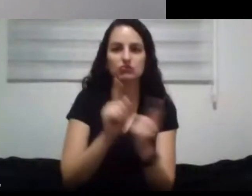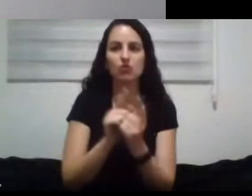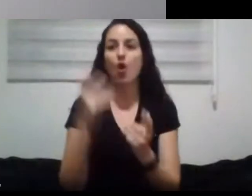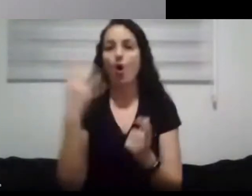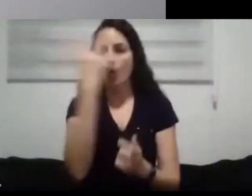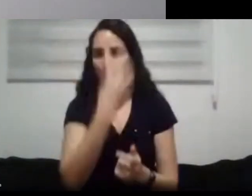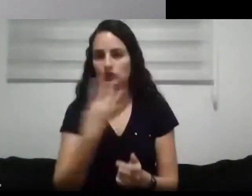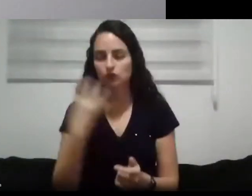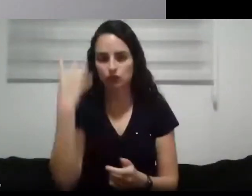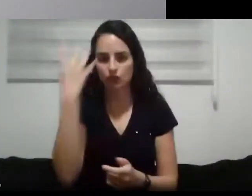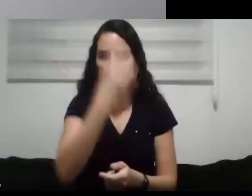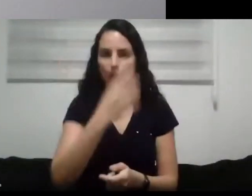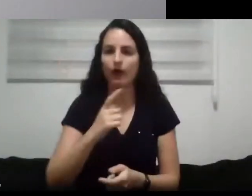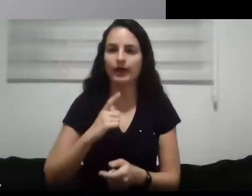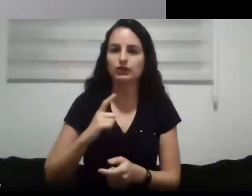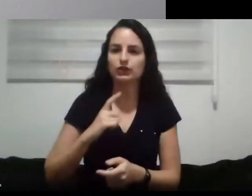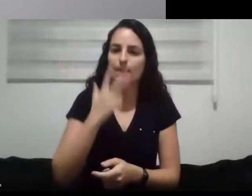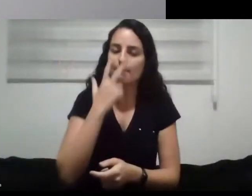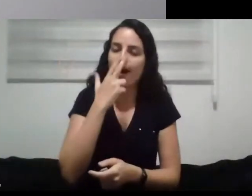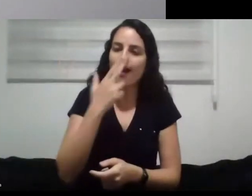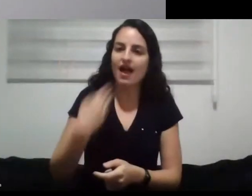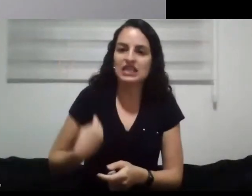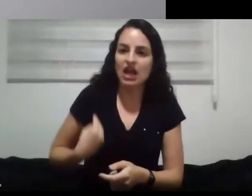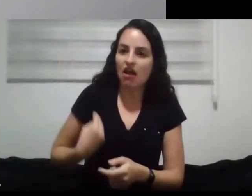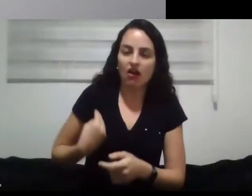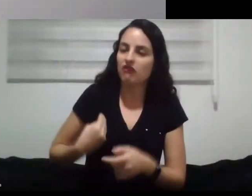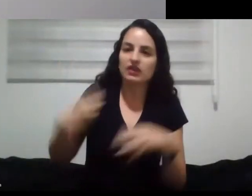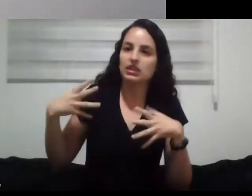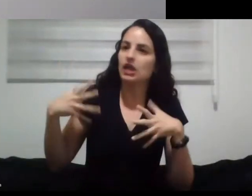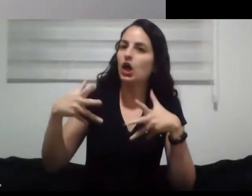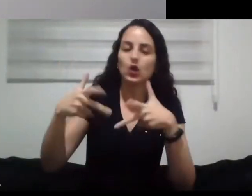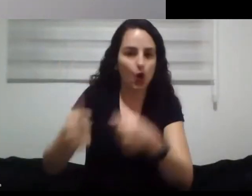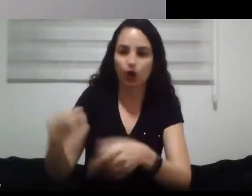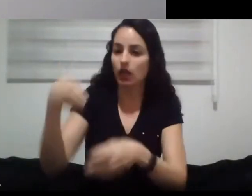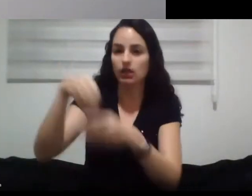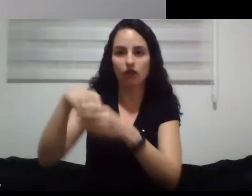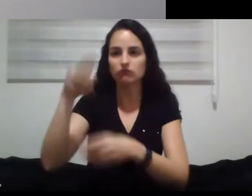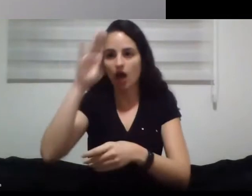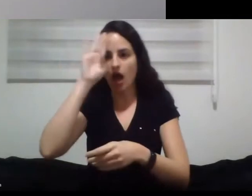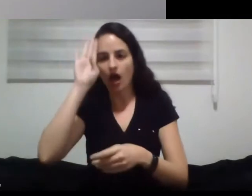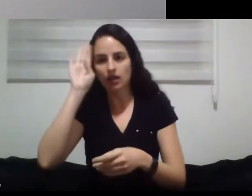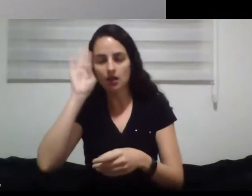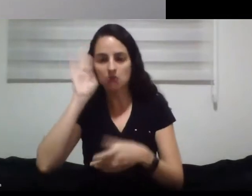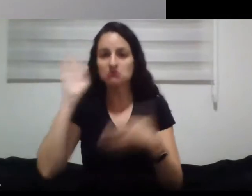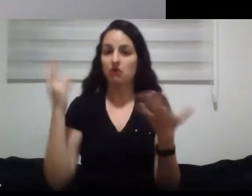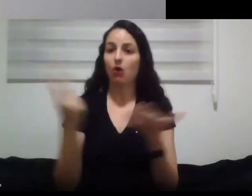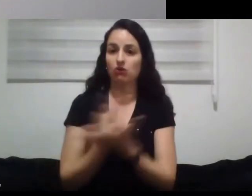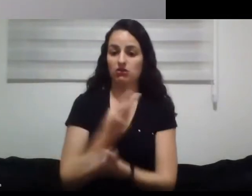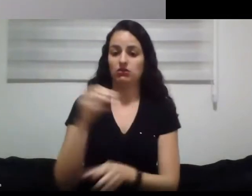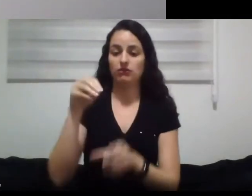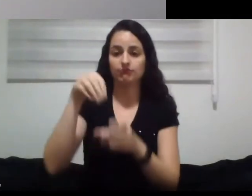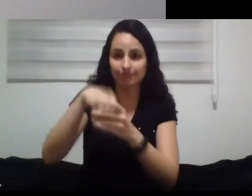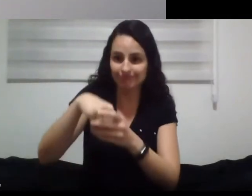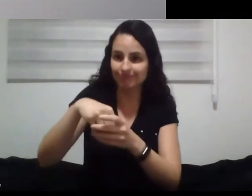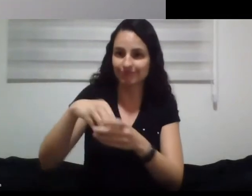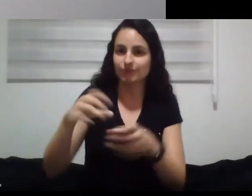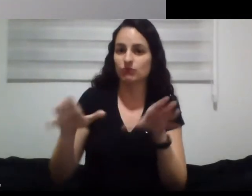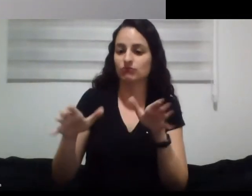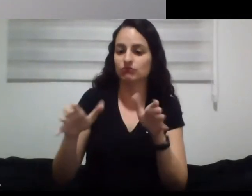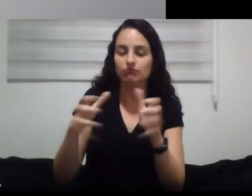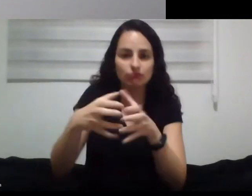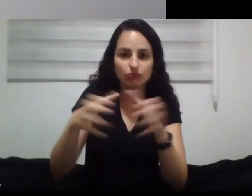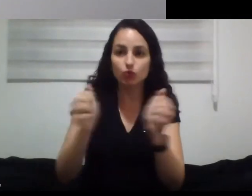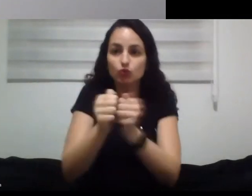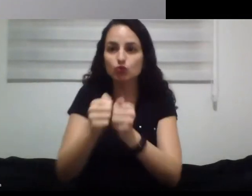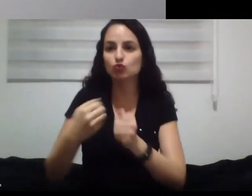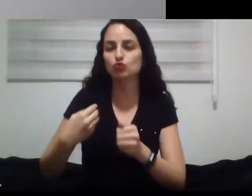né? A gente pode parar, eu estou um pouco preocupada com o horário, são 10 horas. Talvez a gente passe agora, já passei para vocês o link